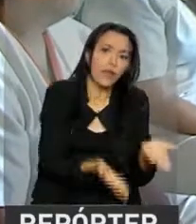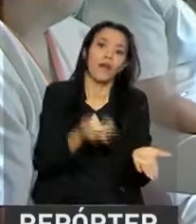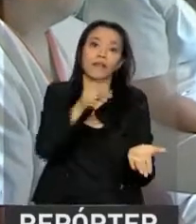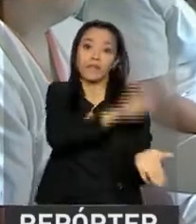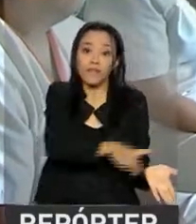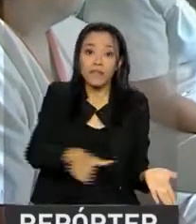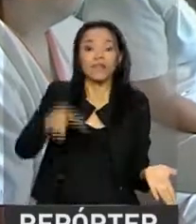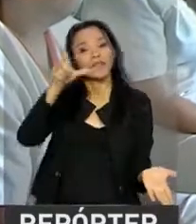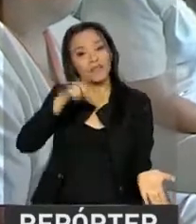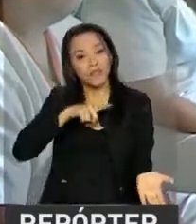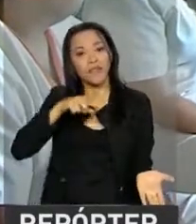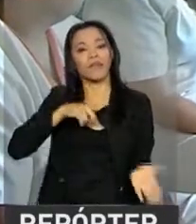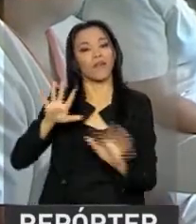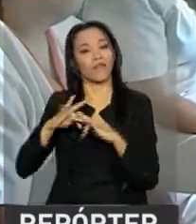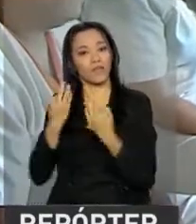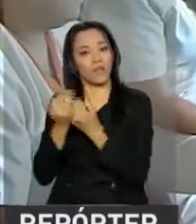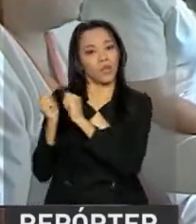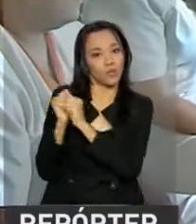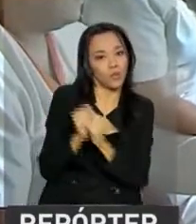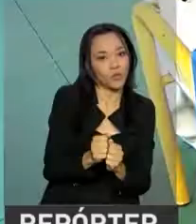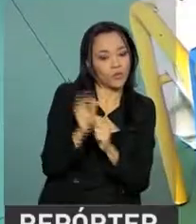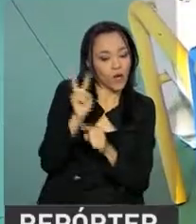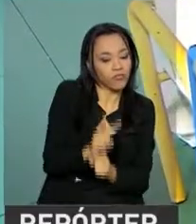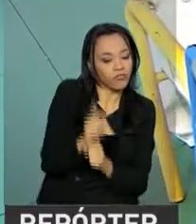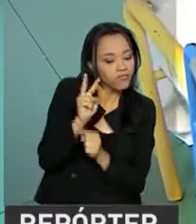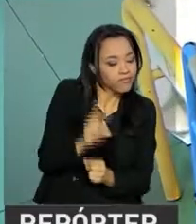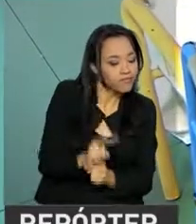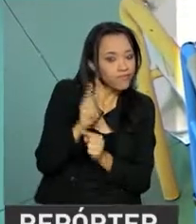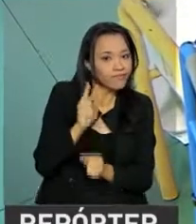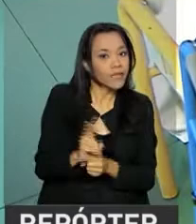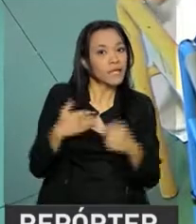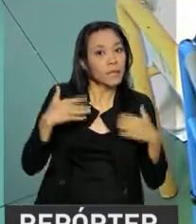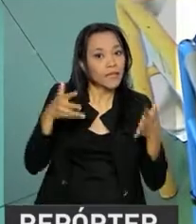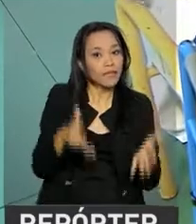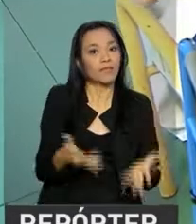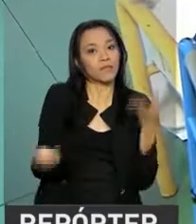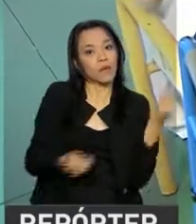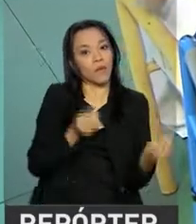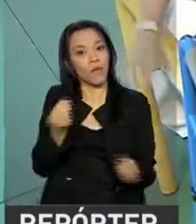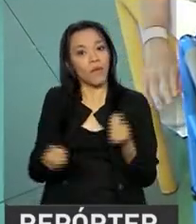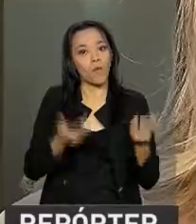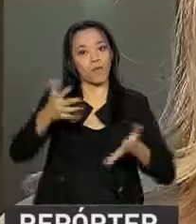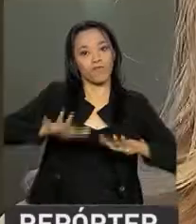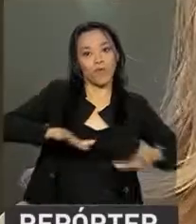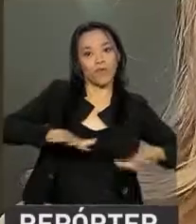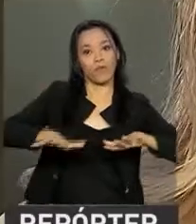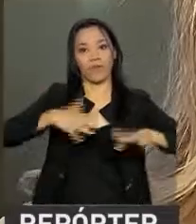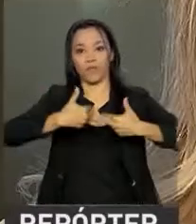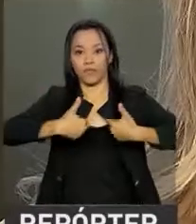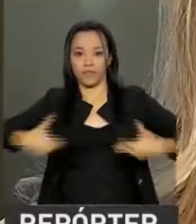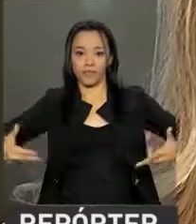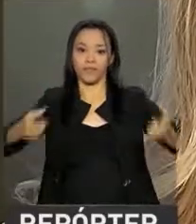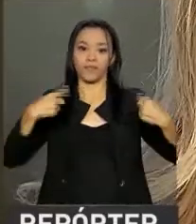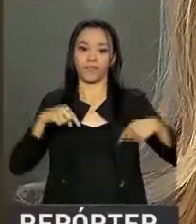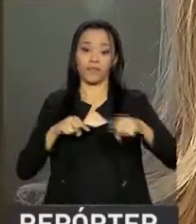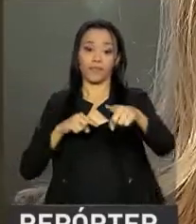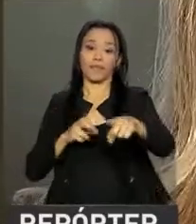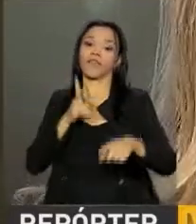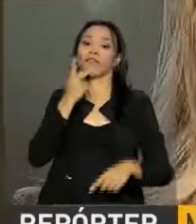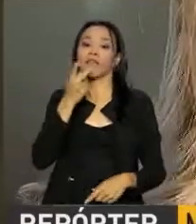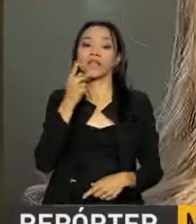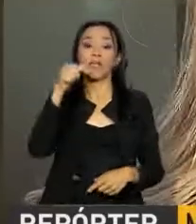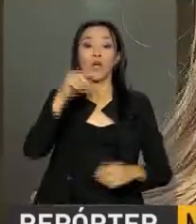crianças são acompanhadas pelos familiares o tempo todo que também participam do processo de reabilitação do hospital sarah é é